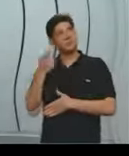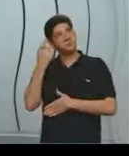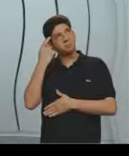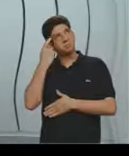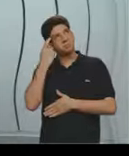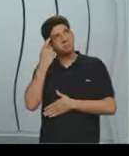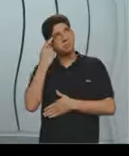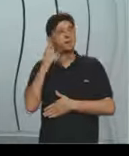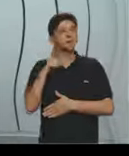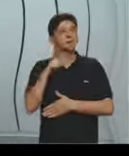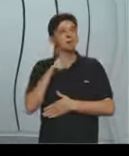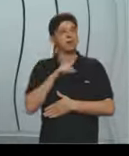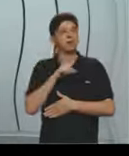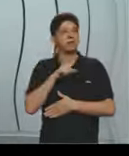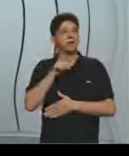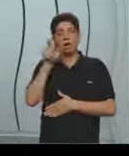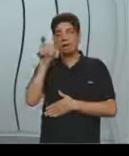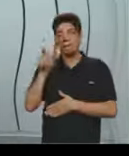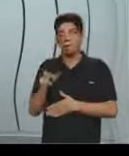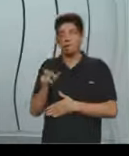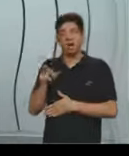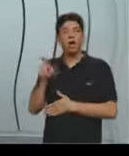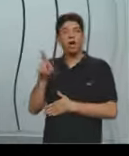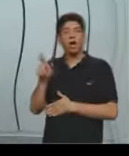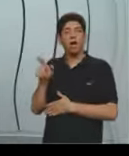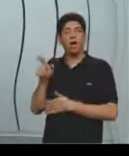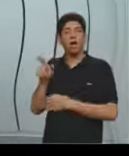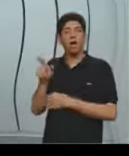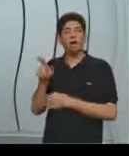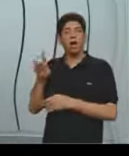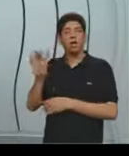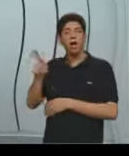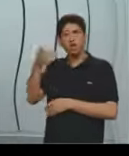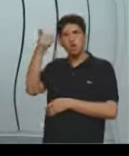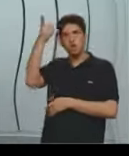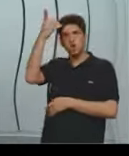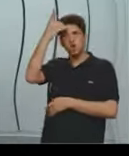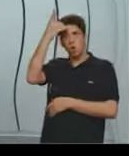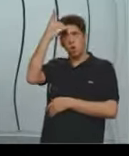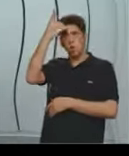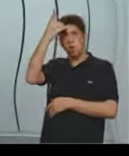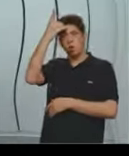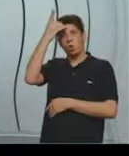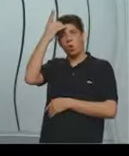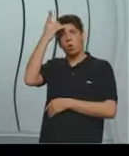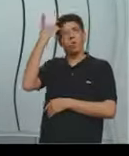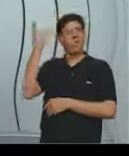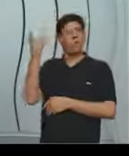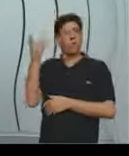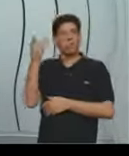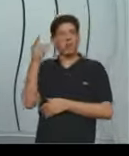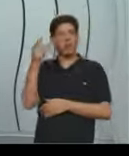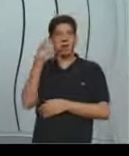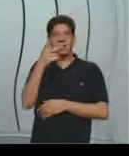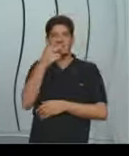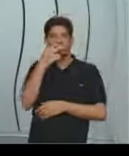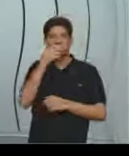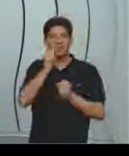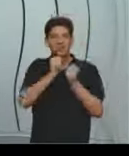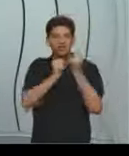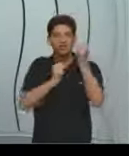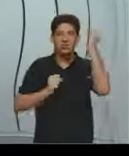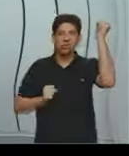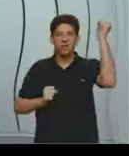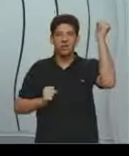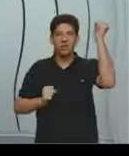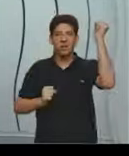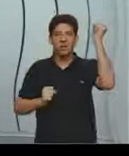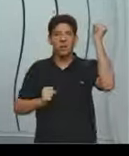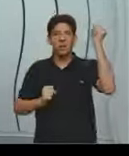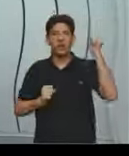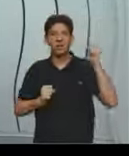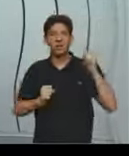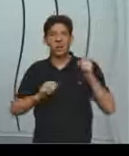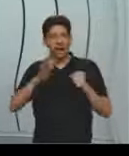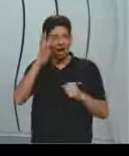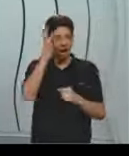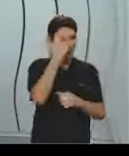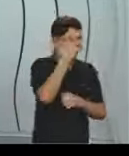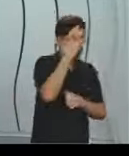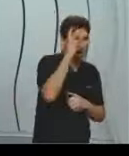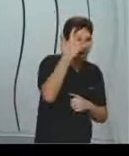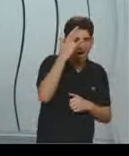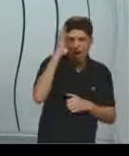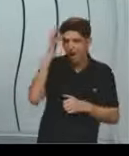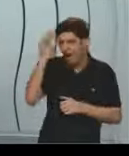pessoas que ela por natureza ela tem um dom especial é uma espécie de esperar que vai chegar um super-herói que vai resolver todos os processos